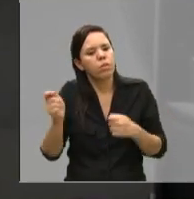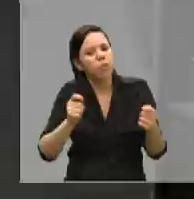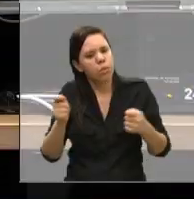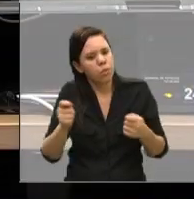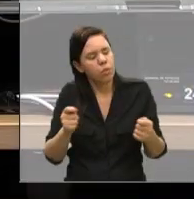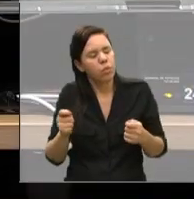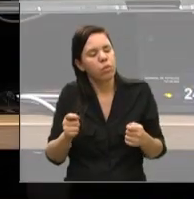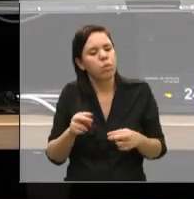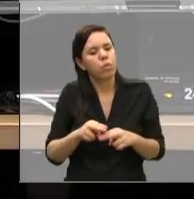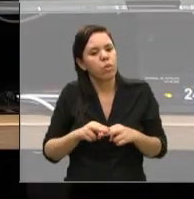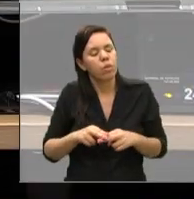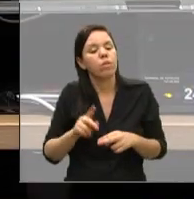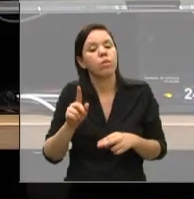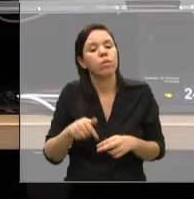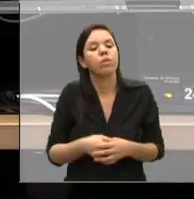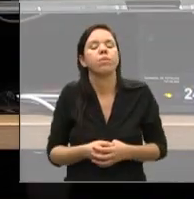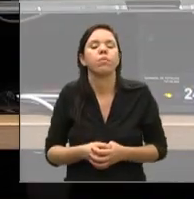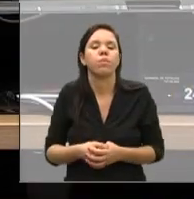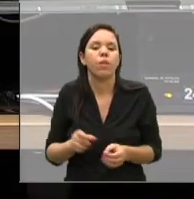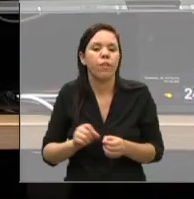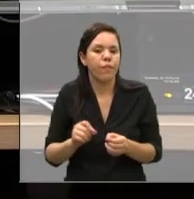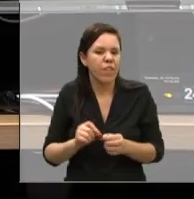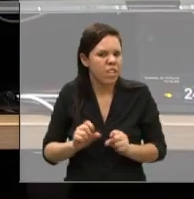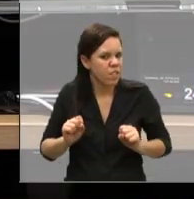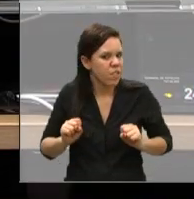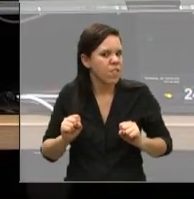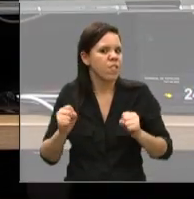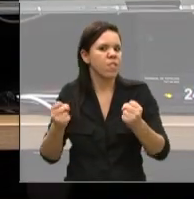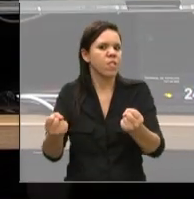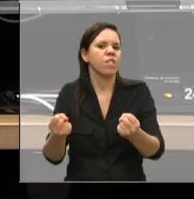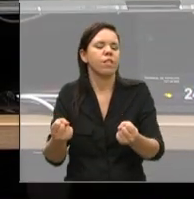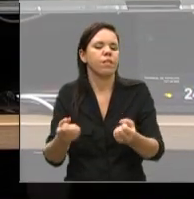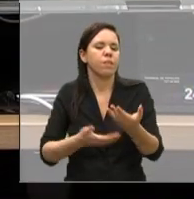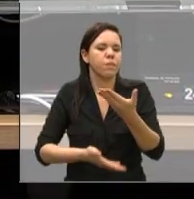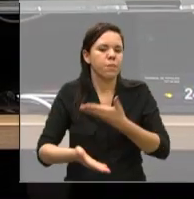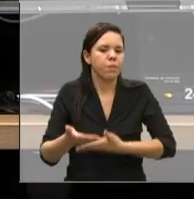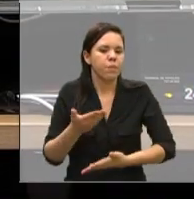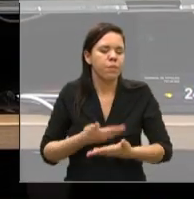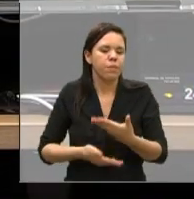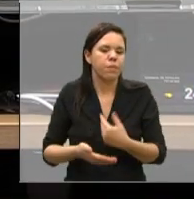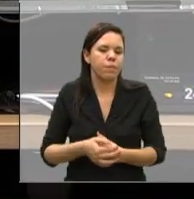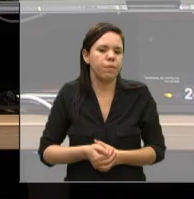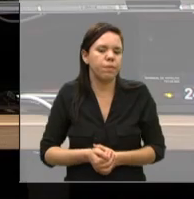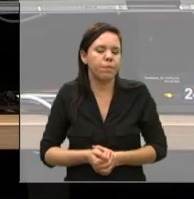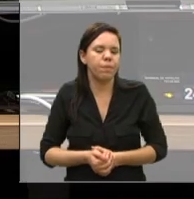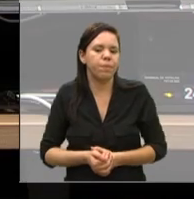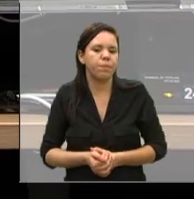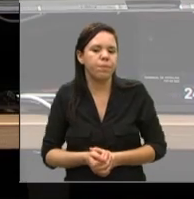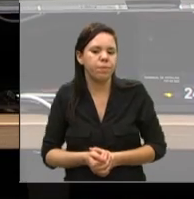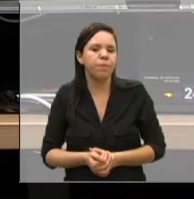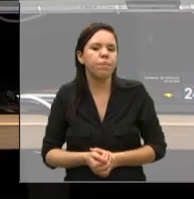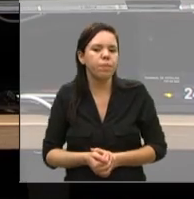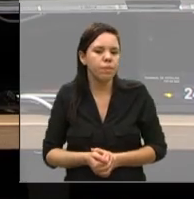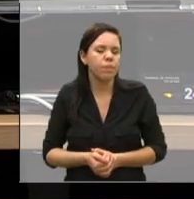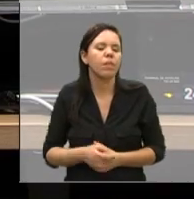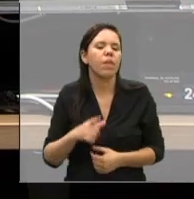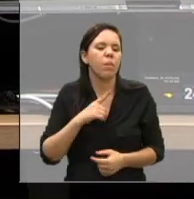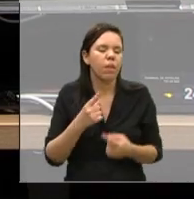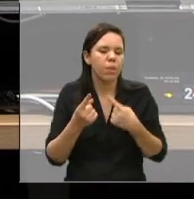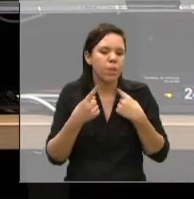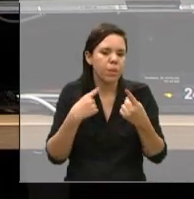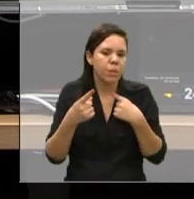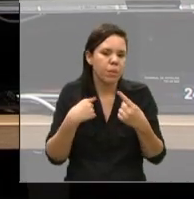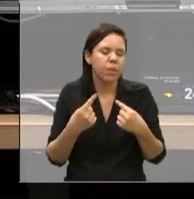que eu faço um esforço de articular, lidar com os efeitos, tá dialogando com as pessoas